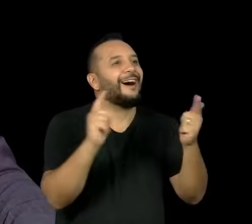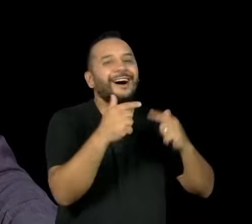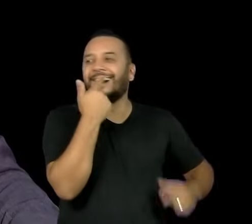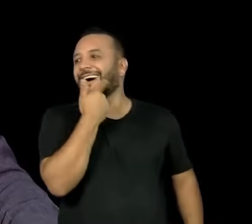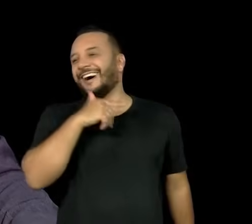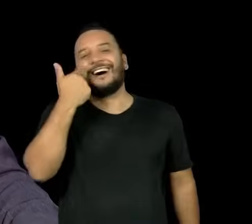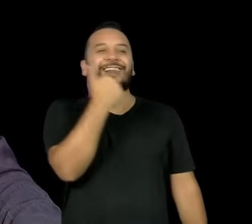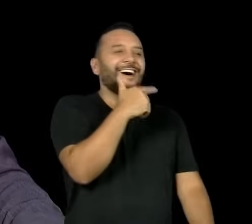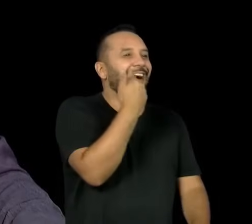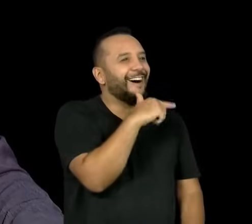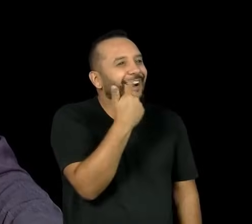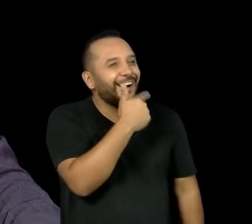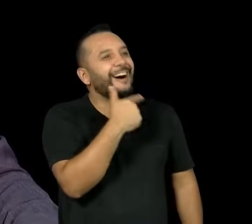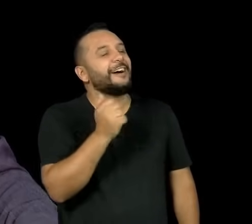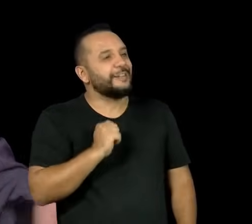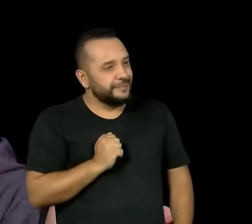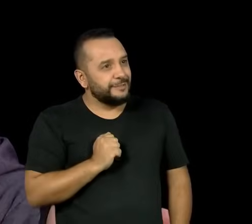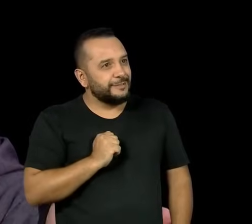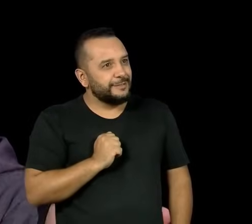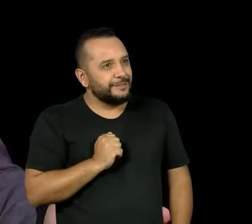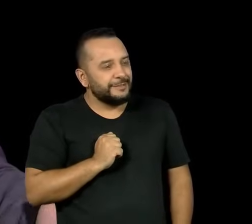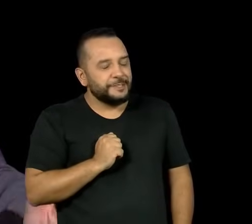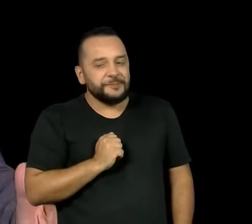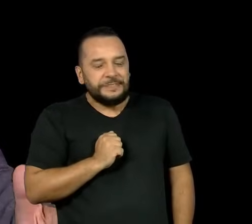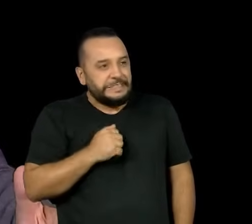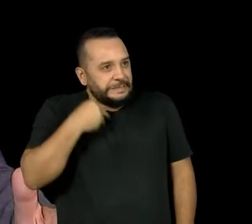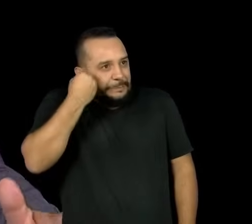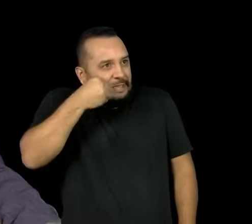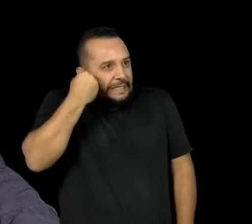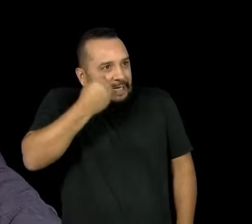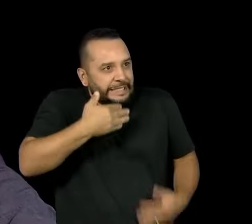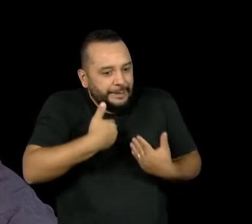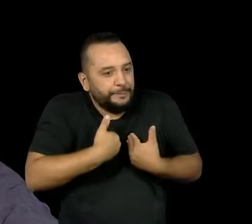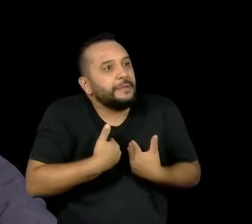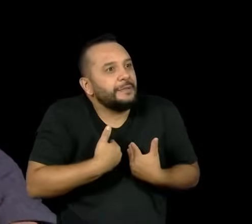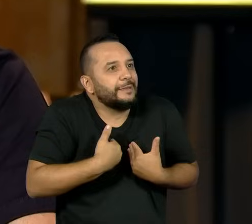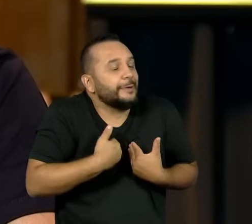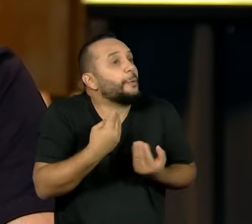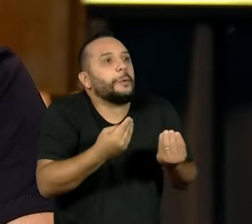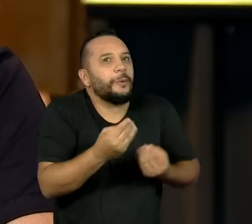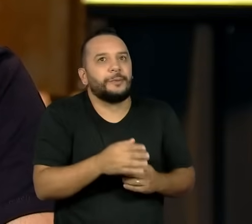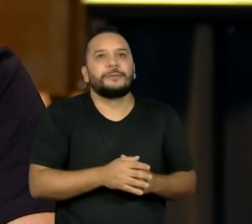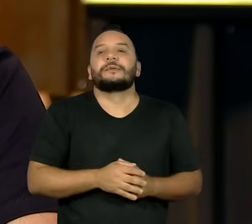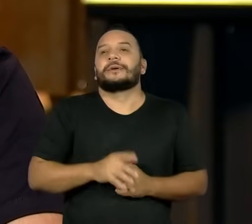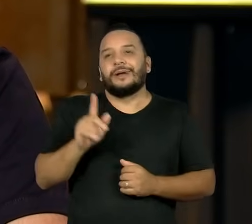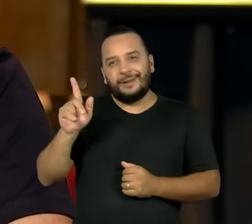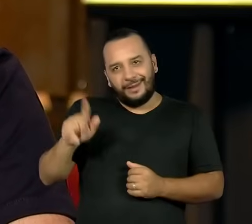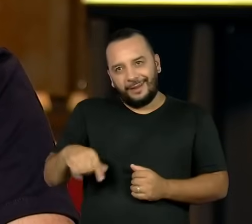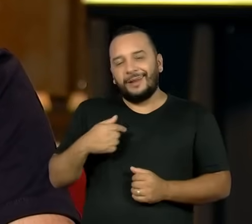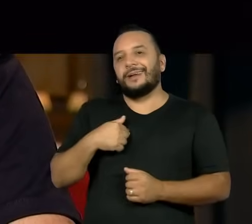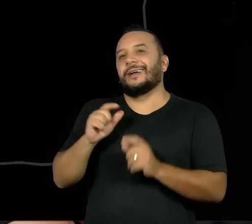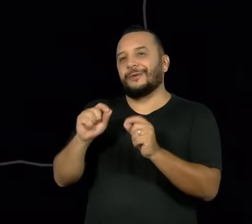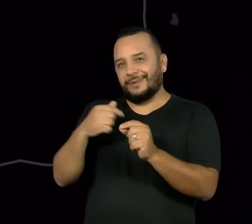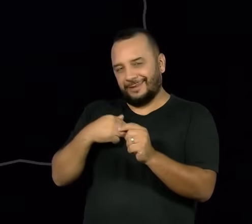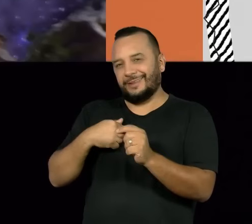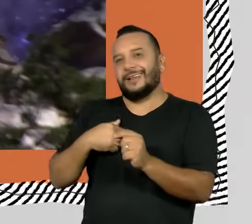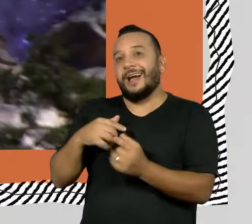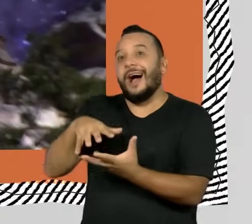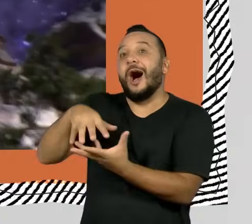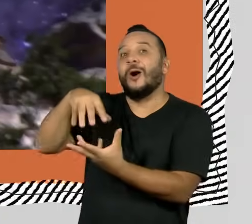gargalhando um pouquinho ali. Que experiência é essa, doutor? Me diga. É a videira das almas.